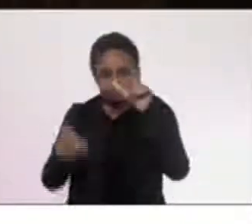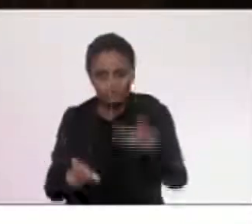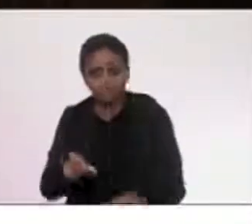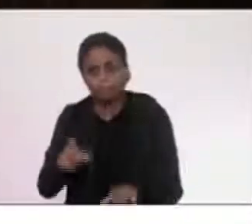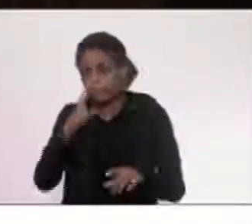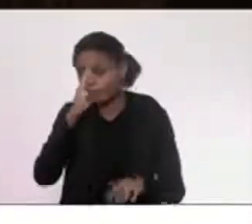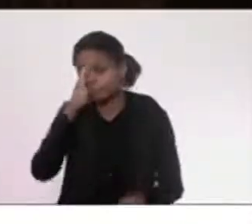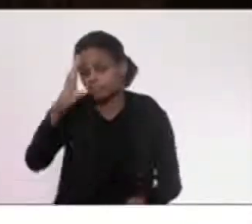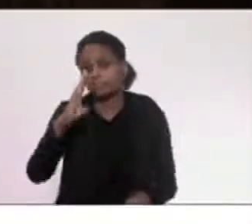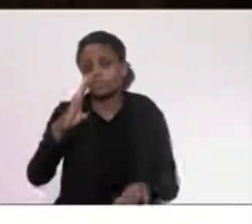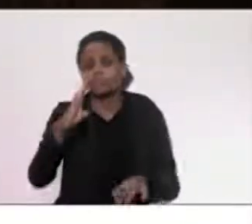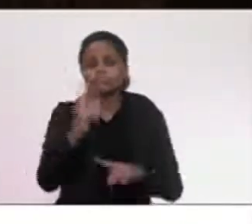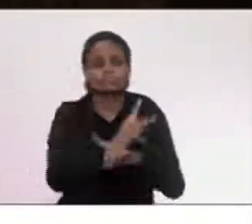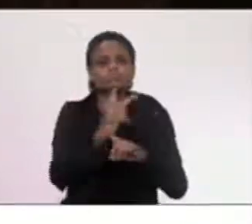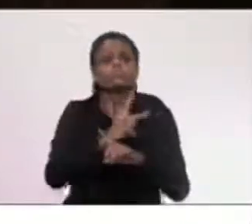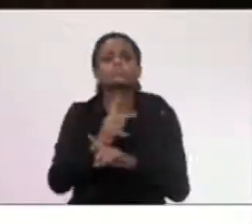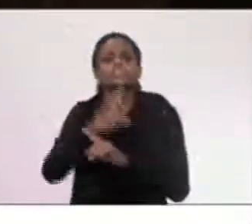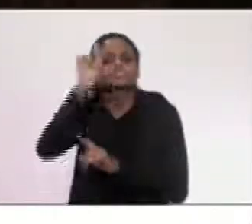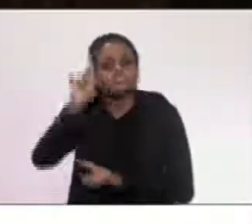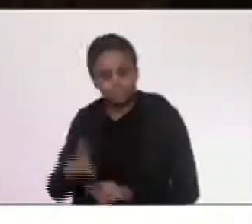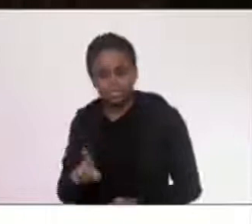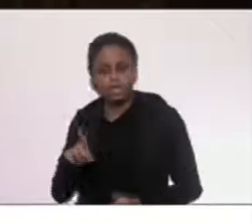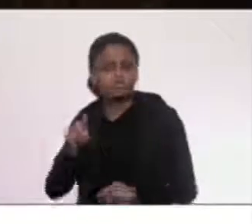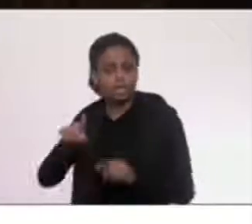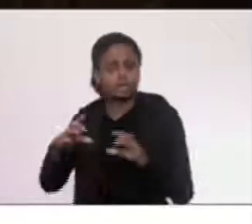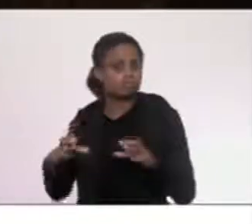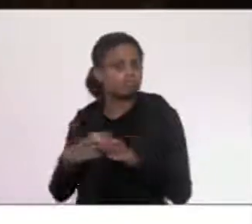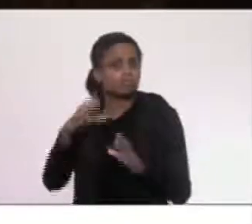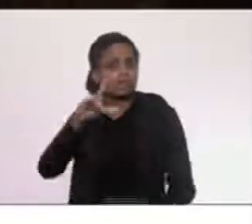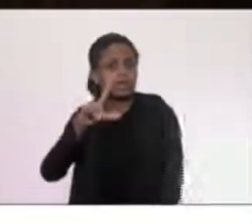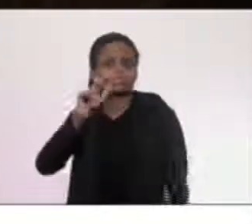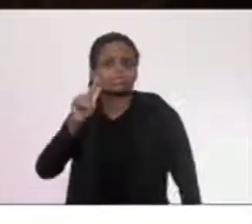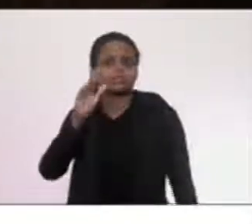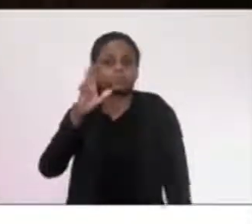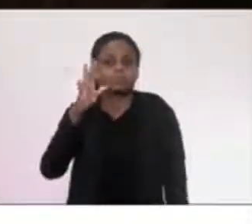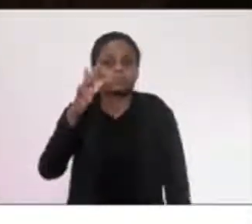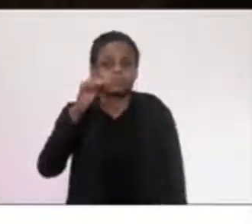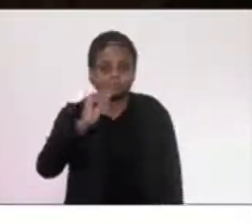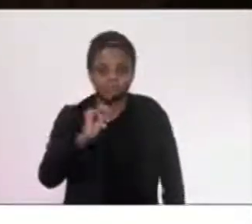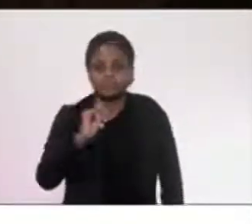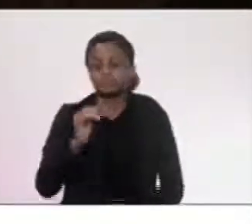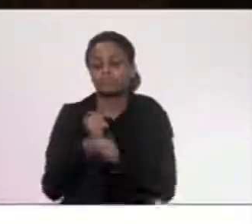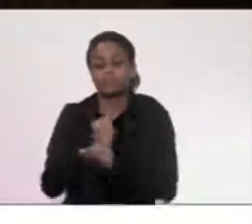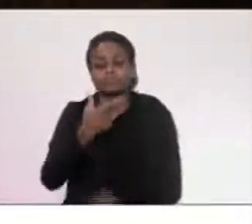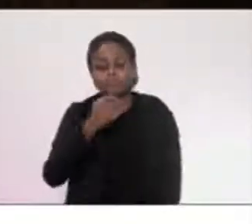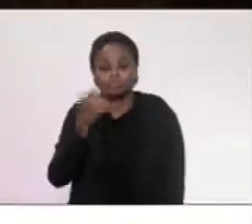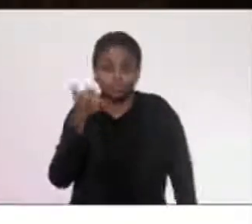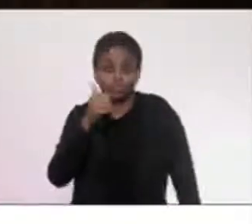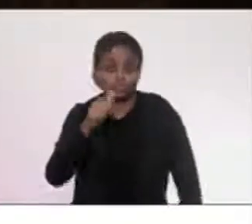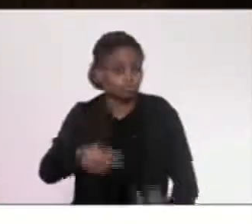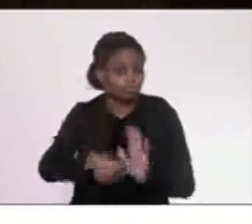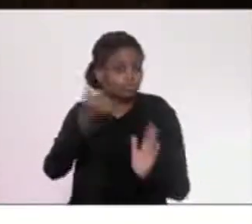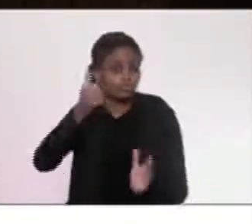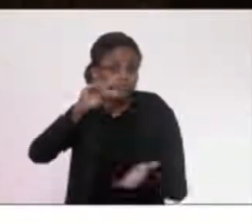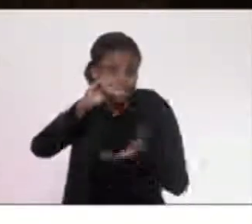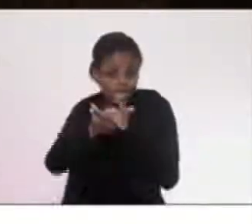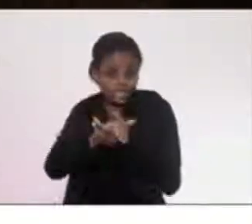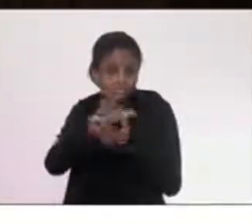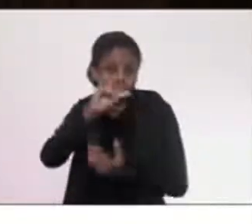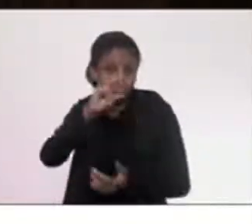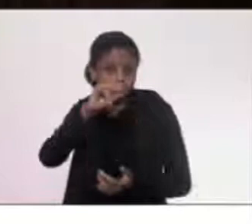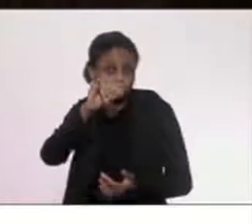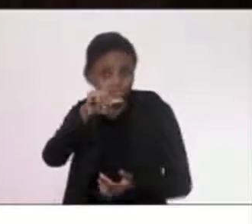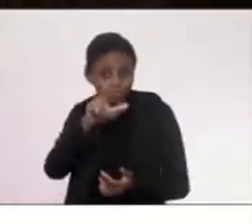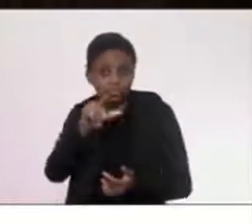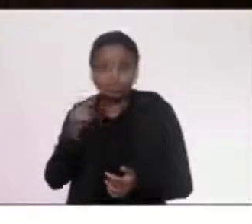principalmente na luta por direitos da população LGBTI. Em 2011, o primeiro casamento civil